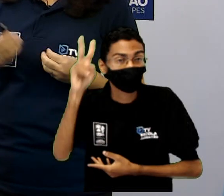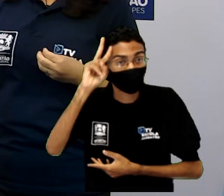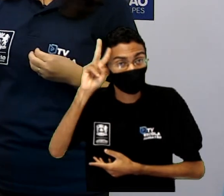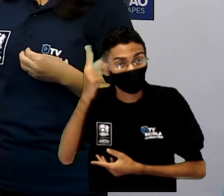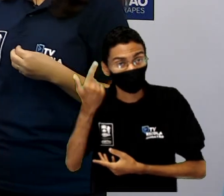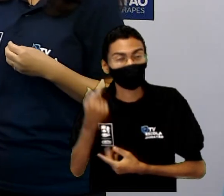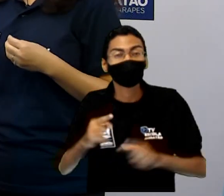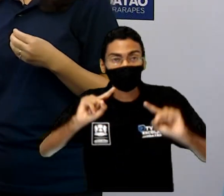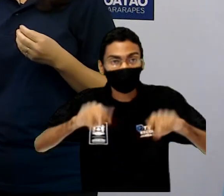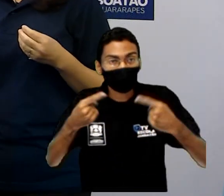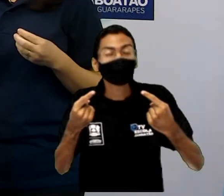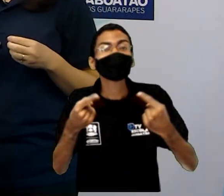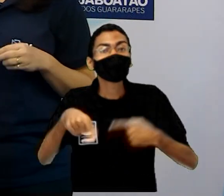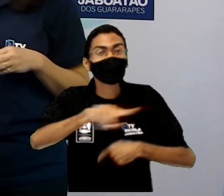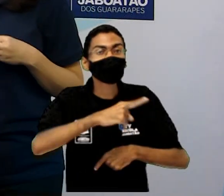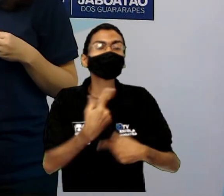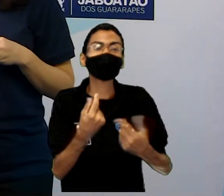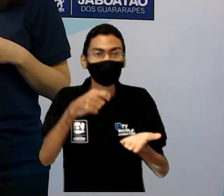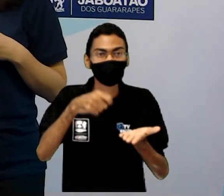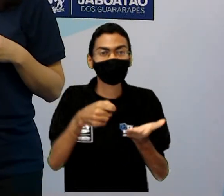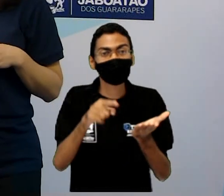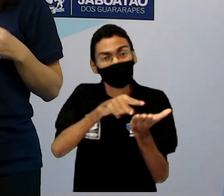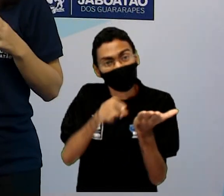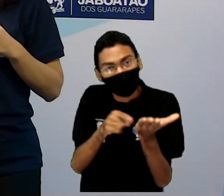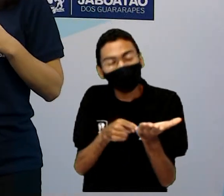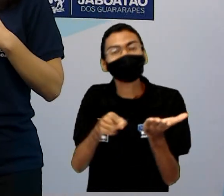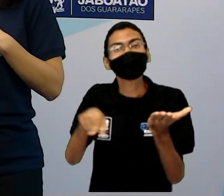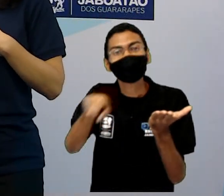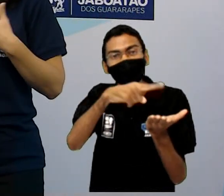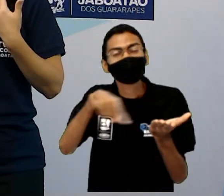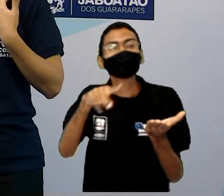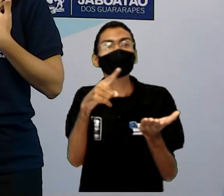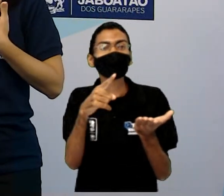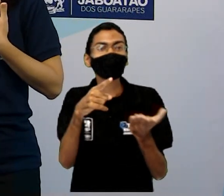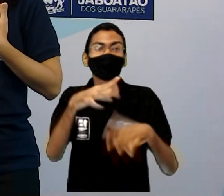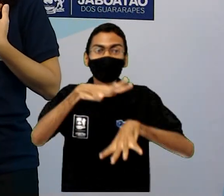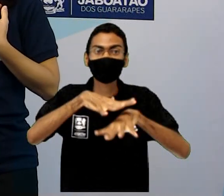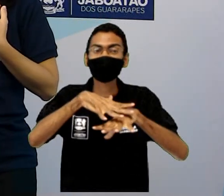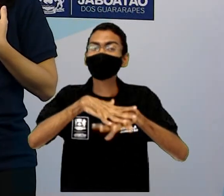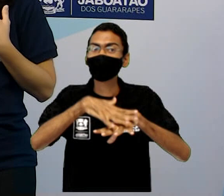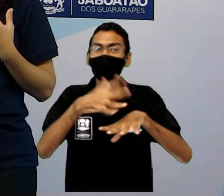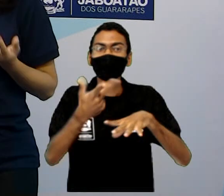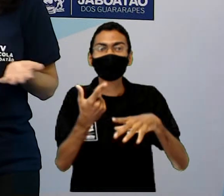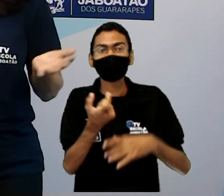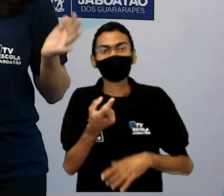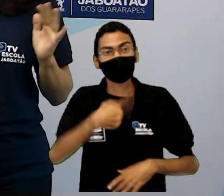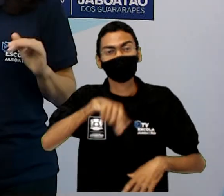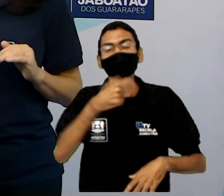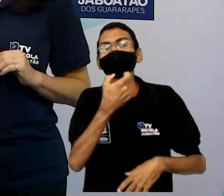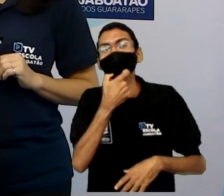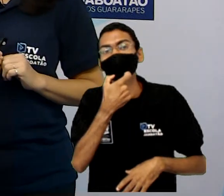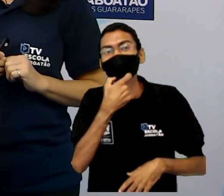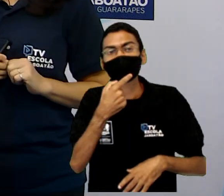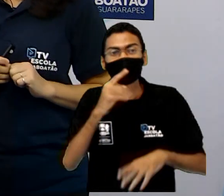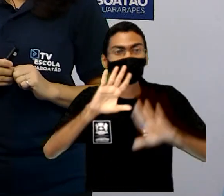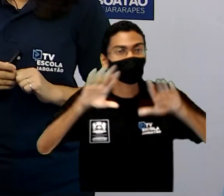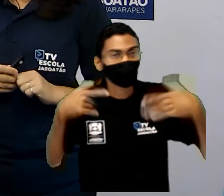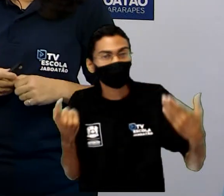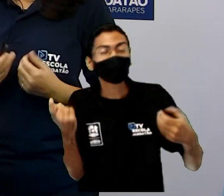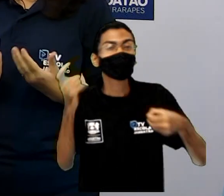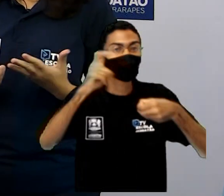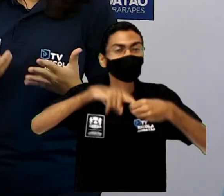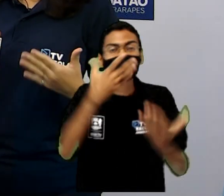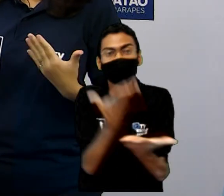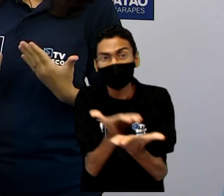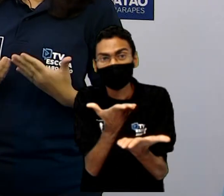esses desafios vocês vão fazer no caderno de vocês da matéria, no caso nosso de inglês, porque quando houver o retorno das